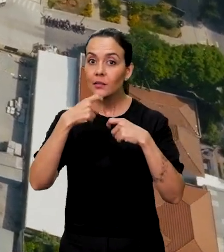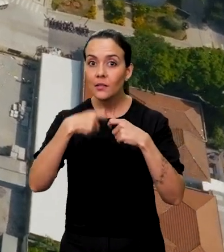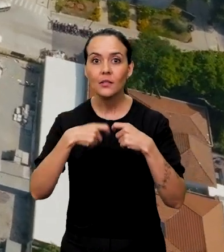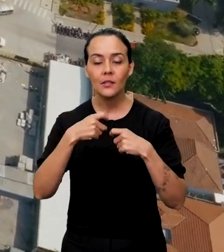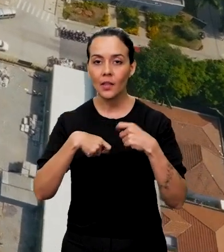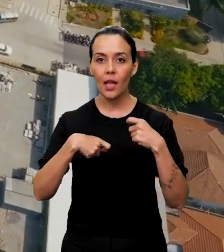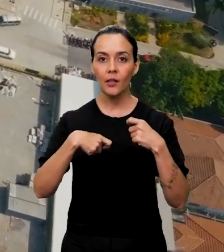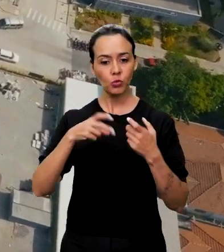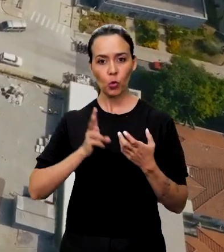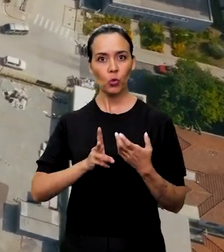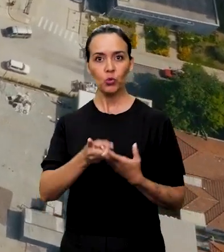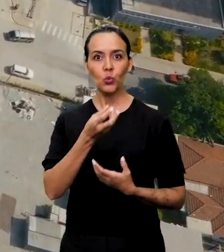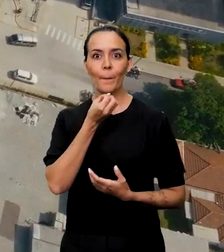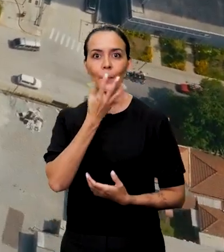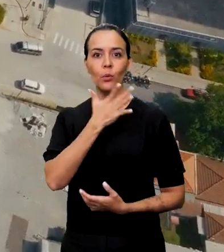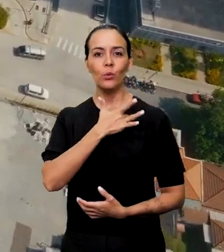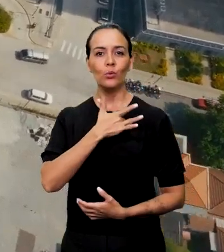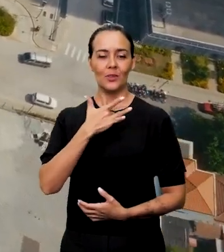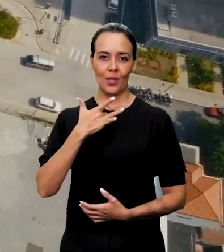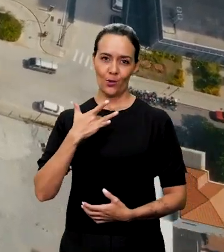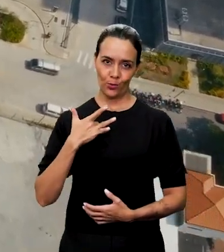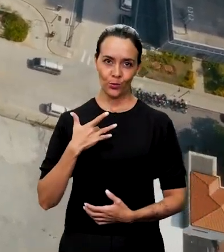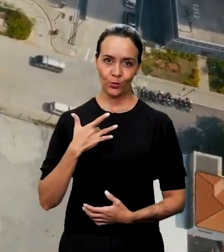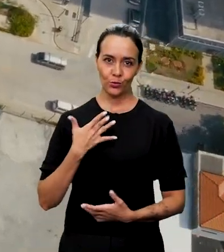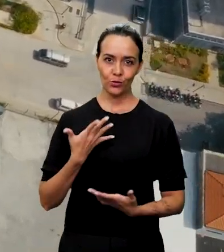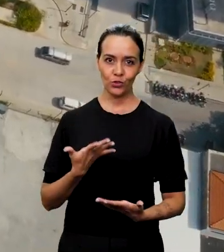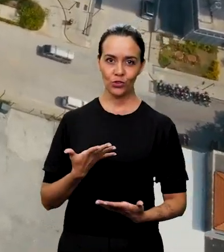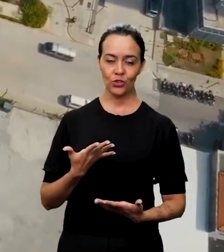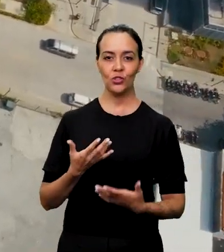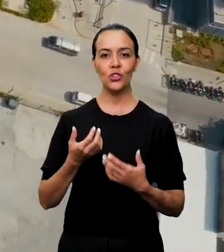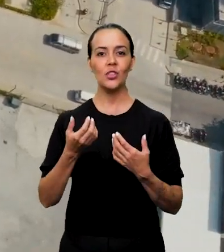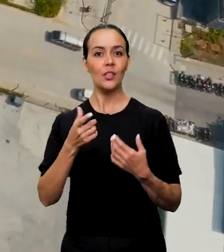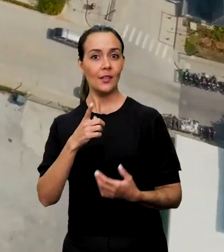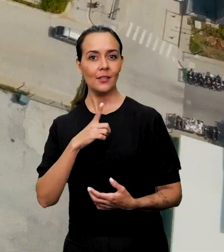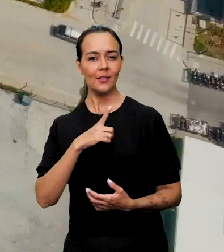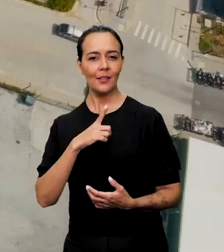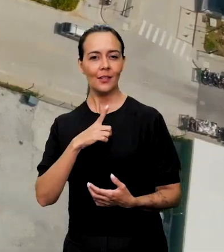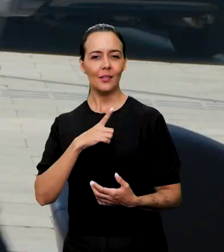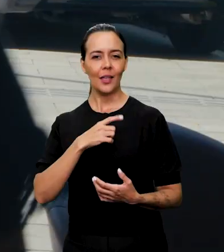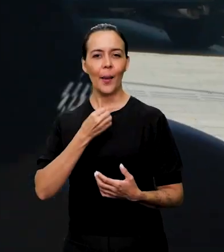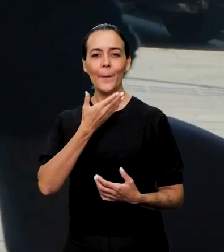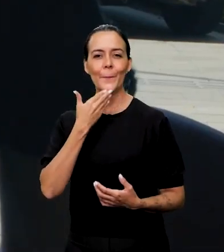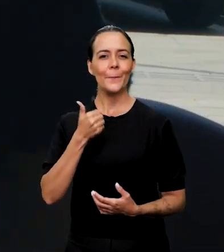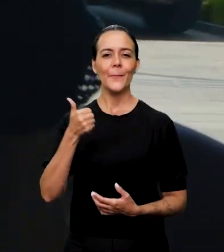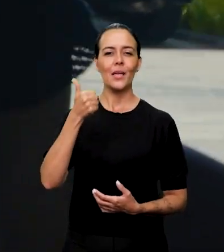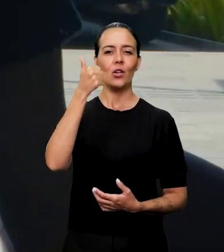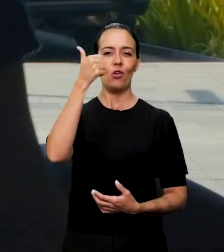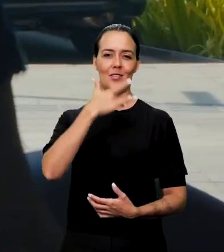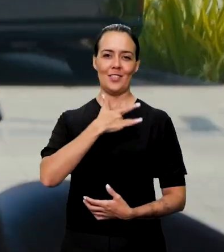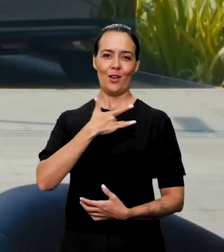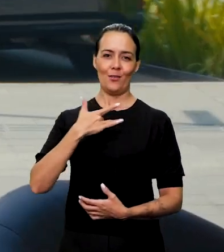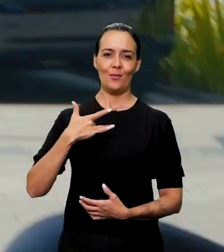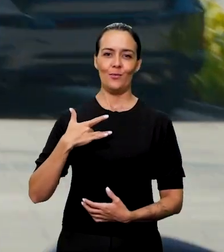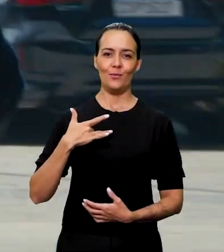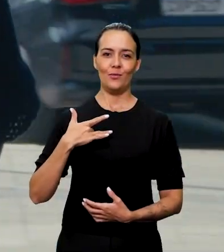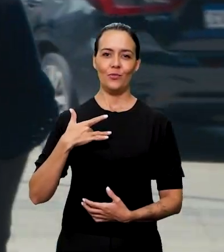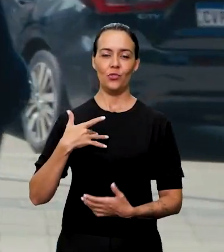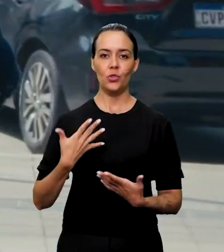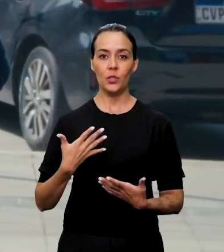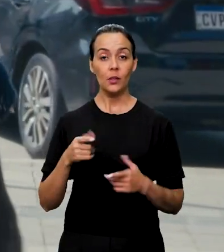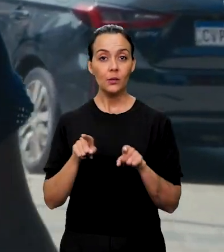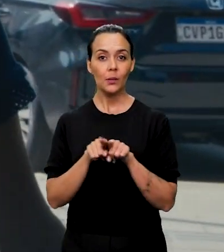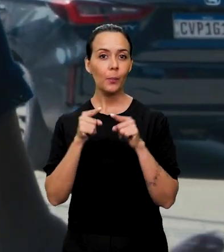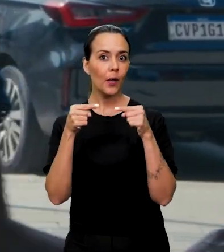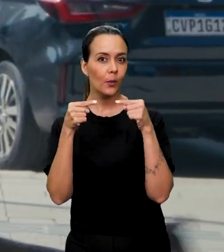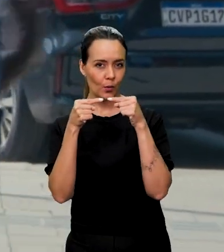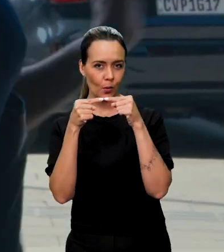algo saudável, implica em ter uma saúde muito melhor na velhice, não é? Uma mulher de Eu cabelos acho que isso longos tem a sai por ver uma portaria. com